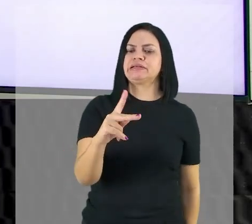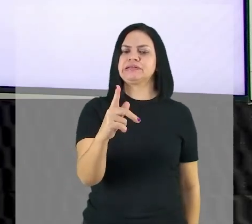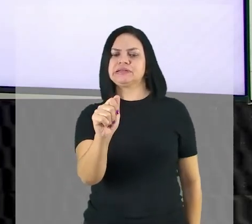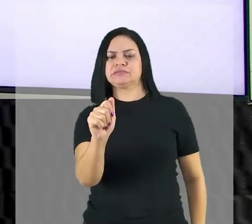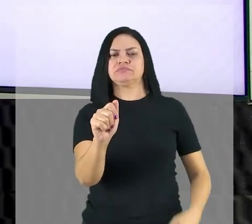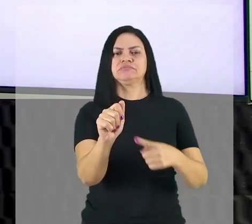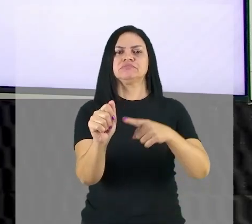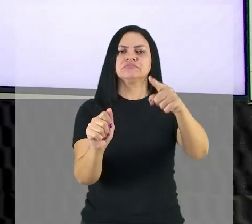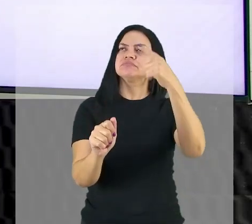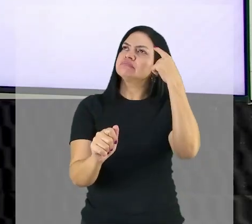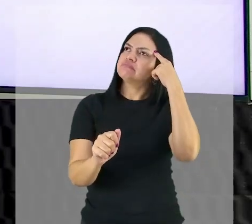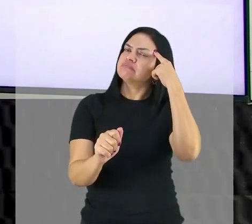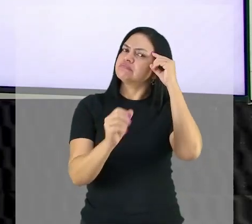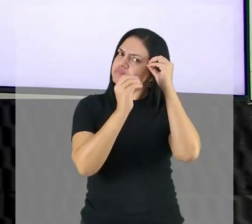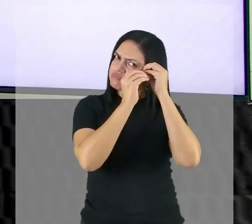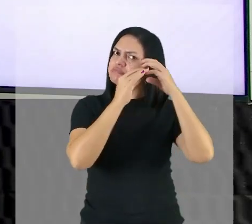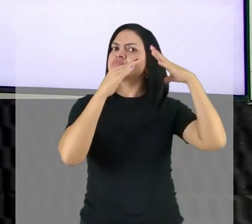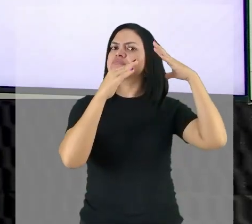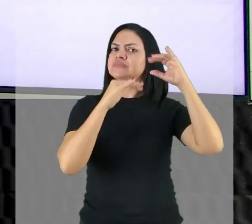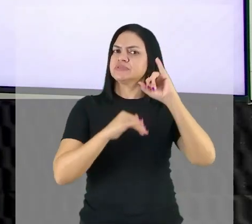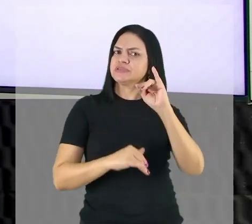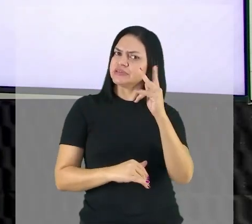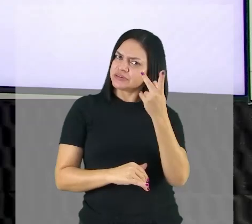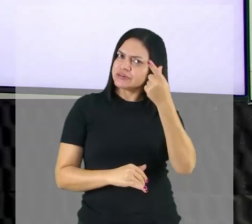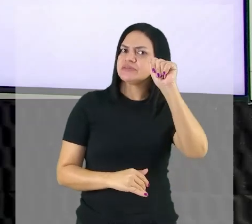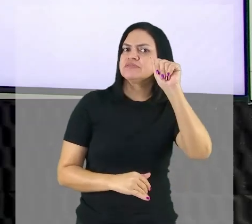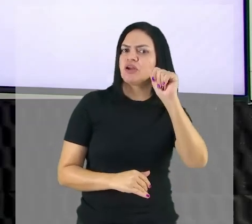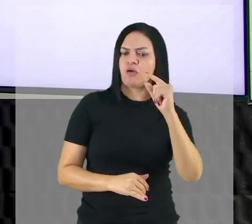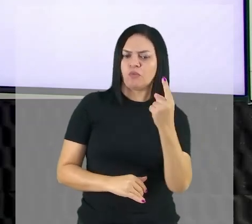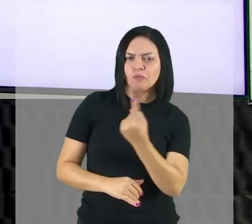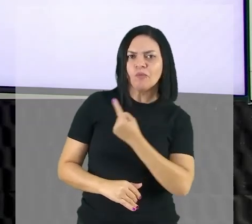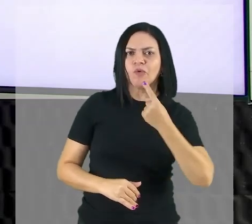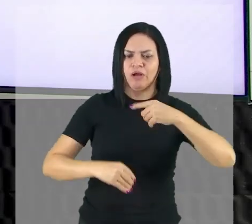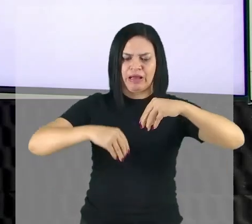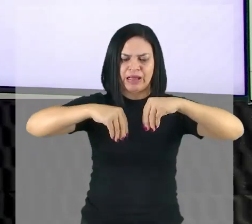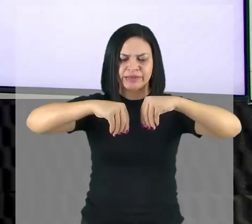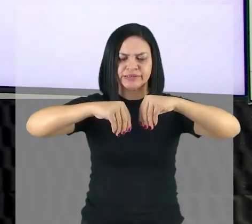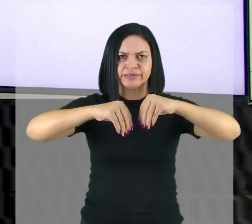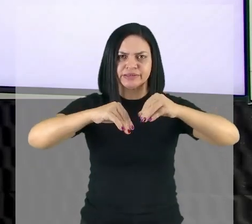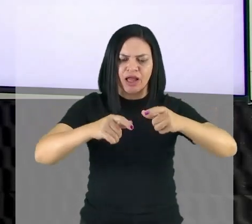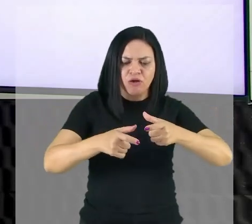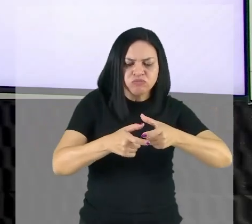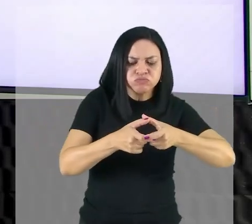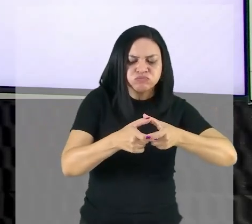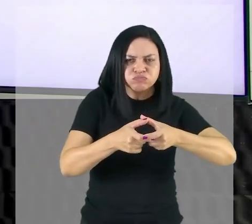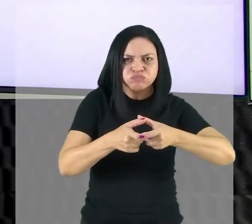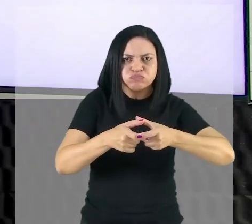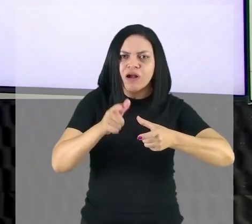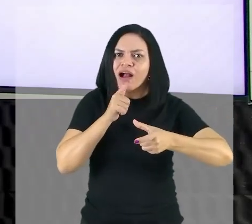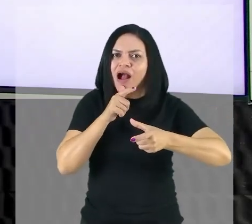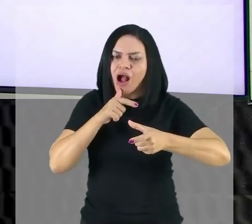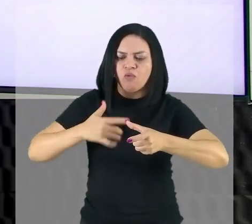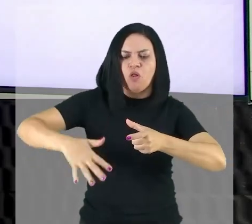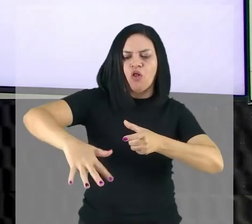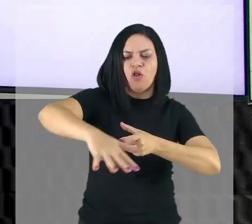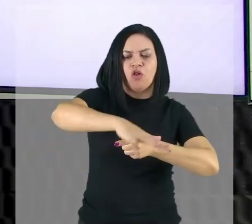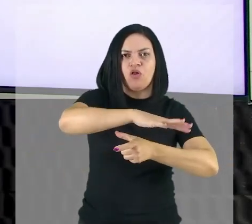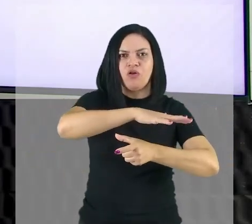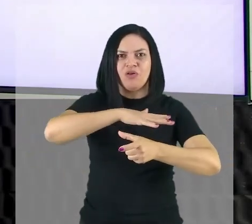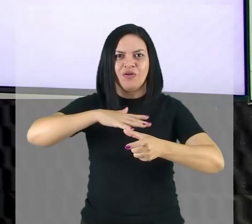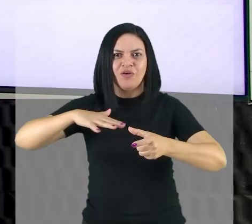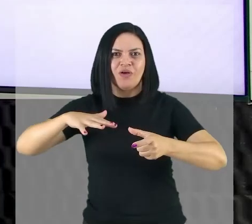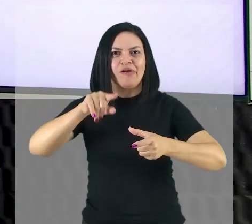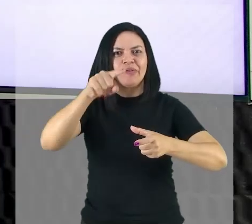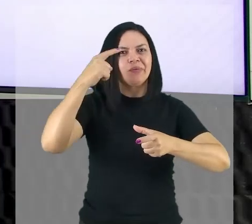pensa em ilha? Algo isolado, uma porção de terra que está circundada por água. Então, a